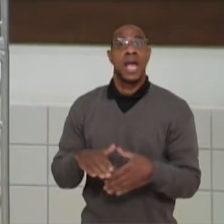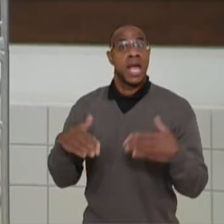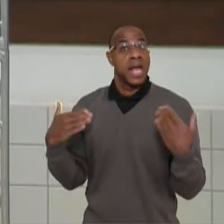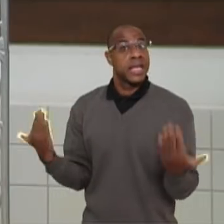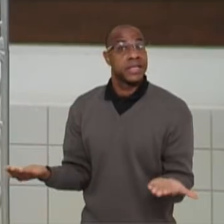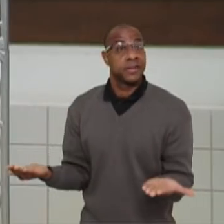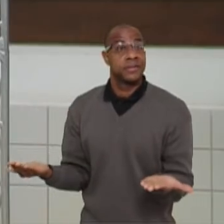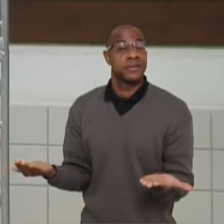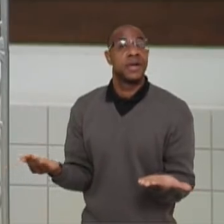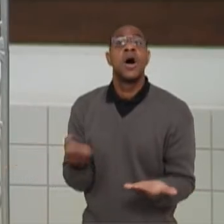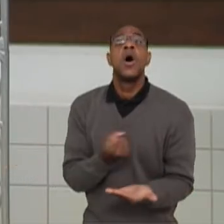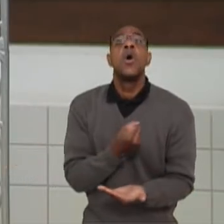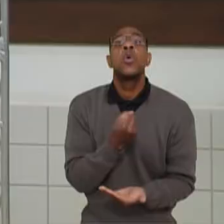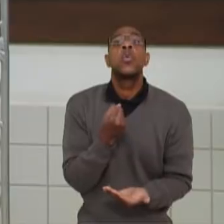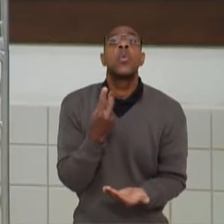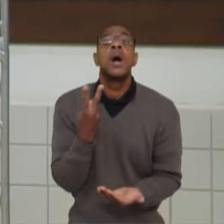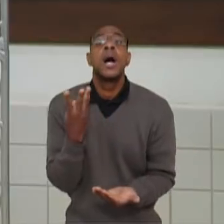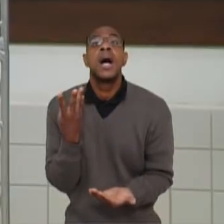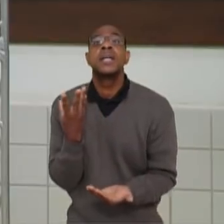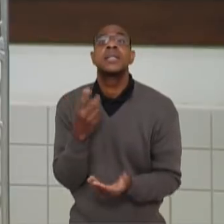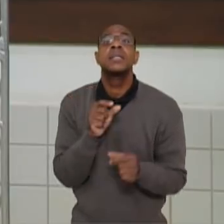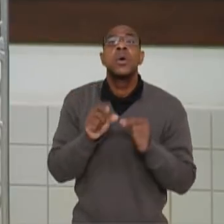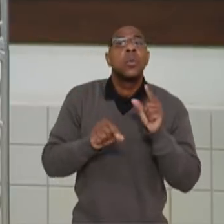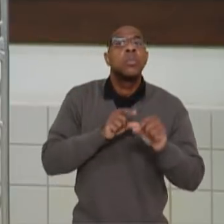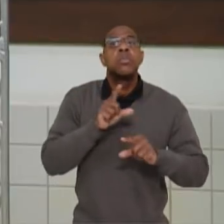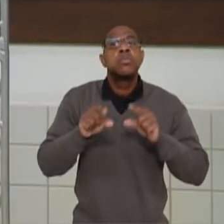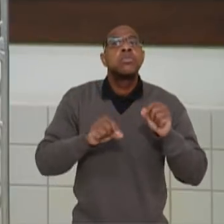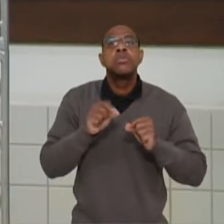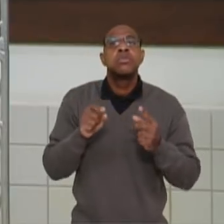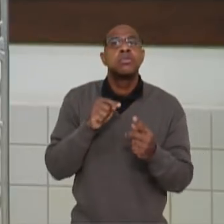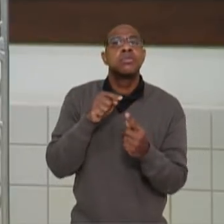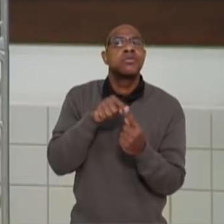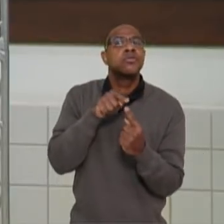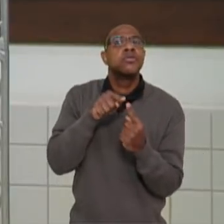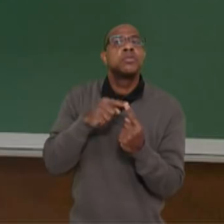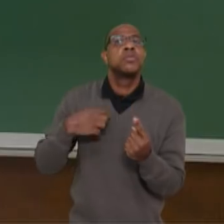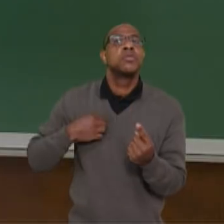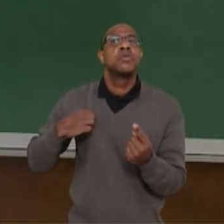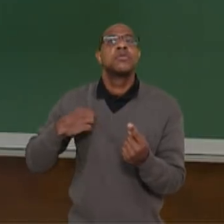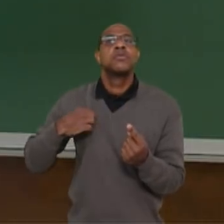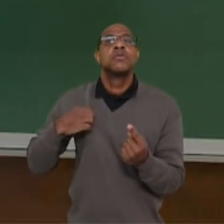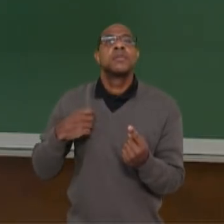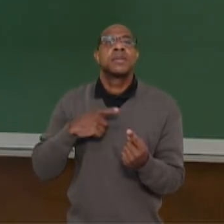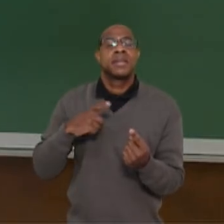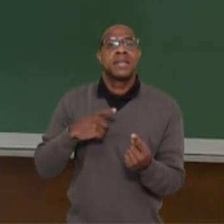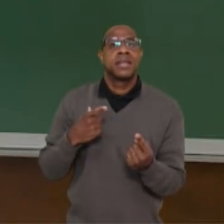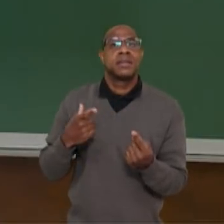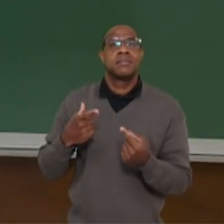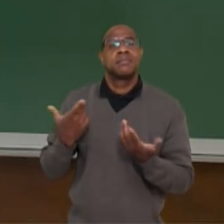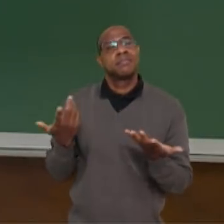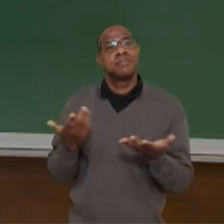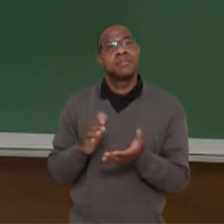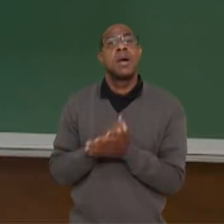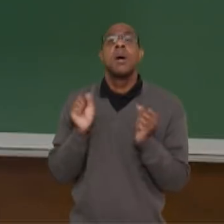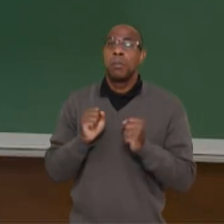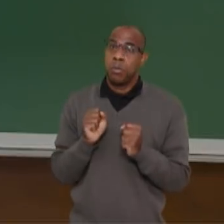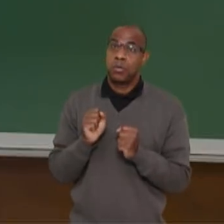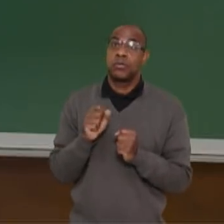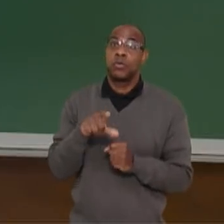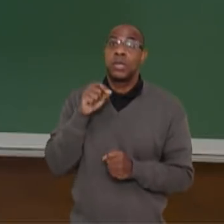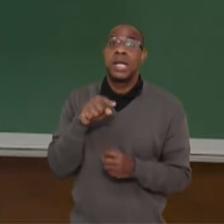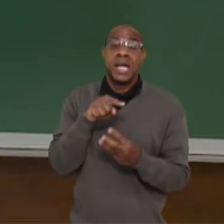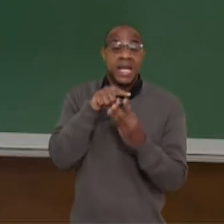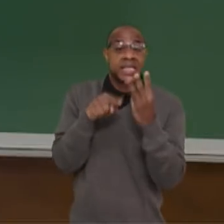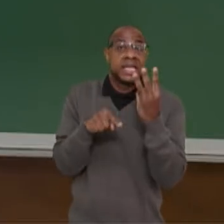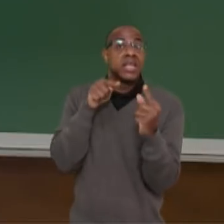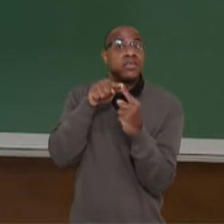E aí, pessoal, quantas opções de uniforme nós temos? Vamos conferir lá comigo? Dá uma olhada. Eu posso escolher entre 3 modelos de camisa. Então, a primeira